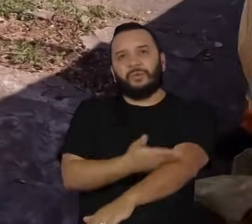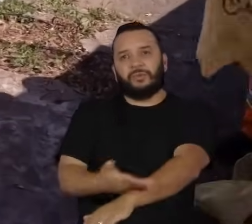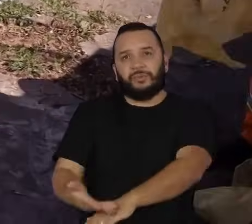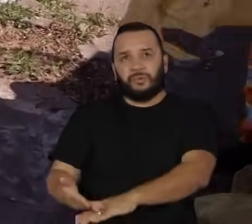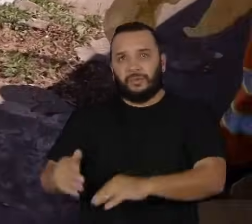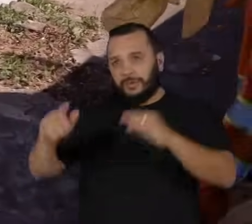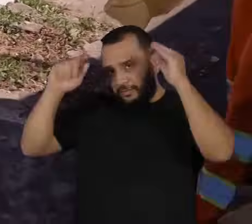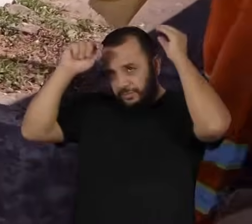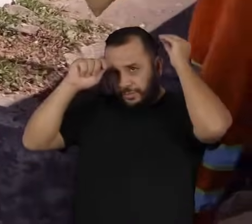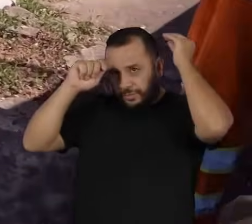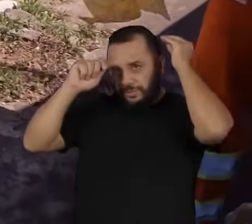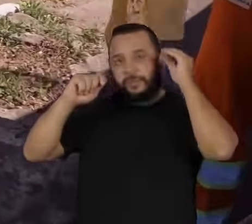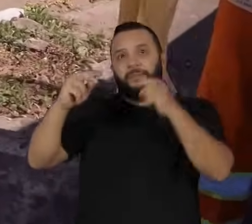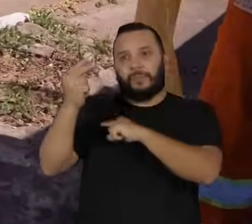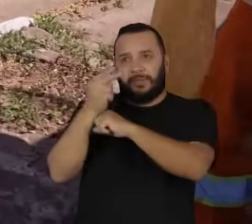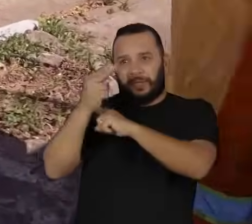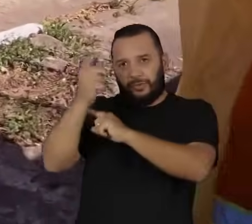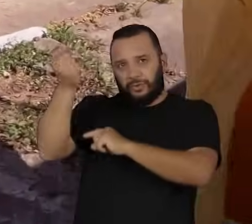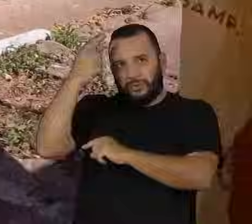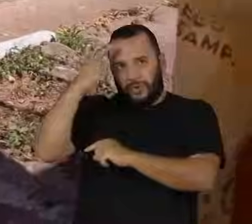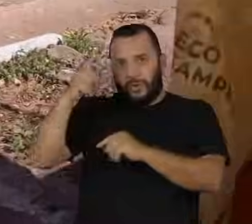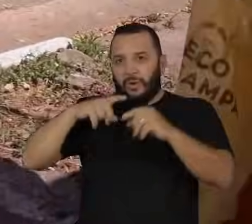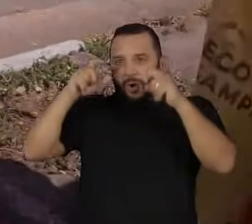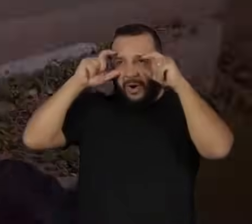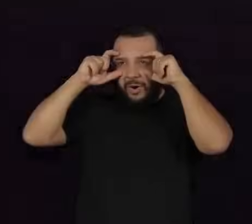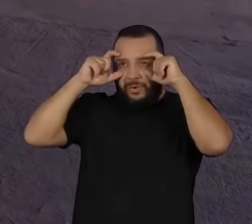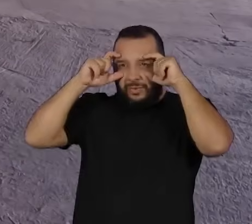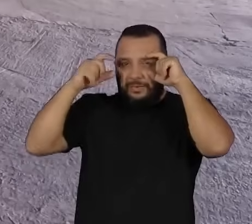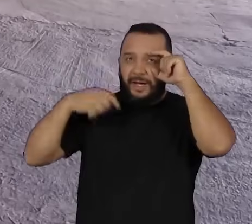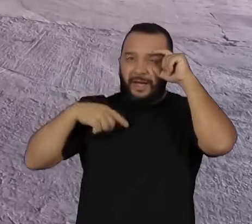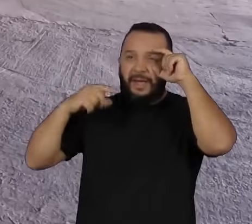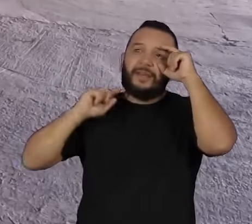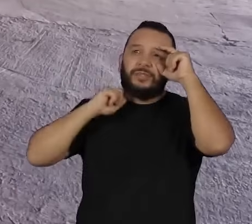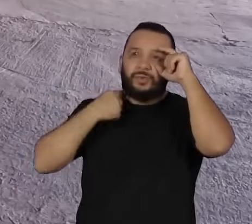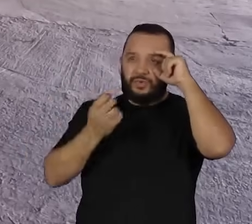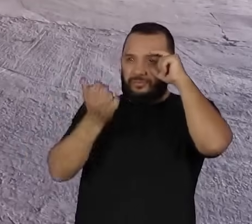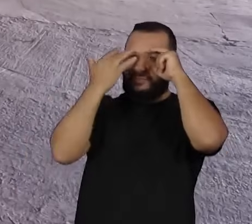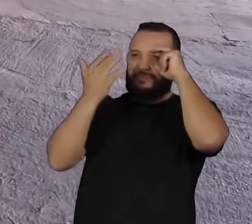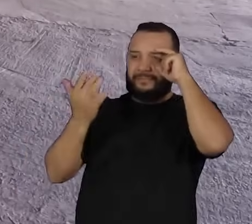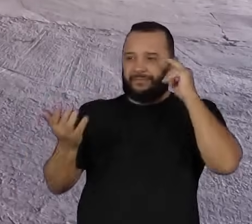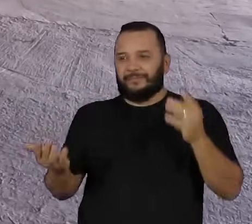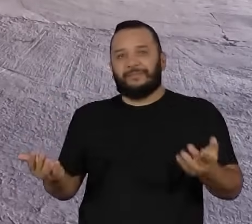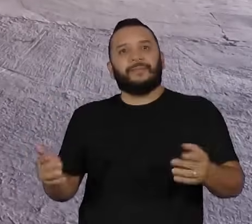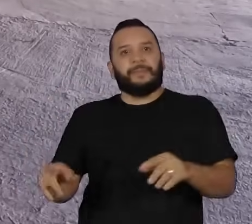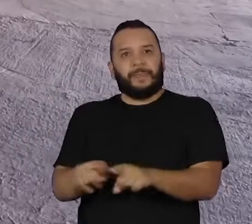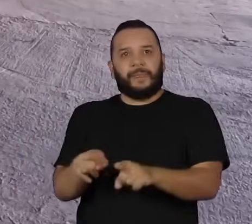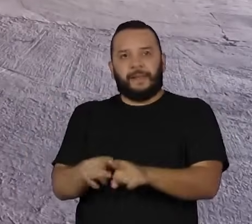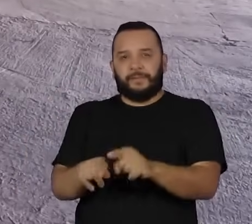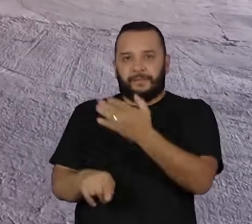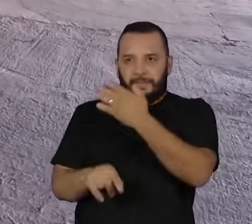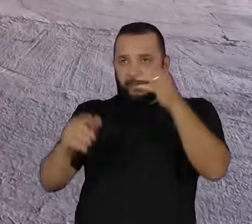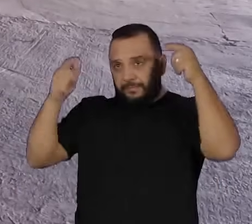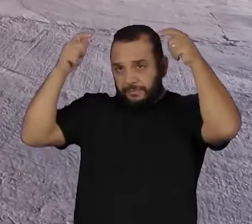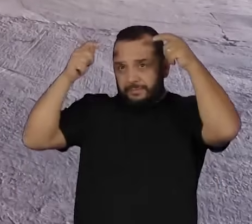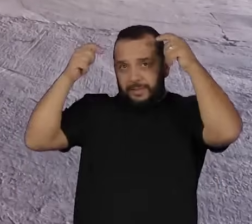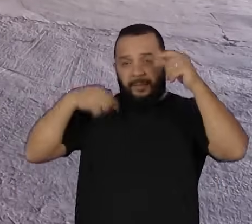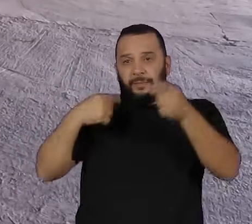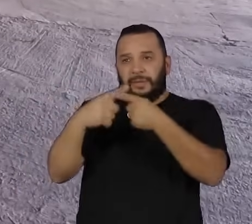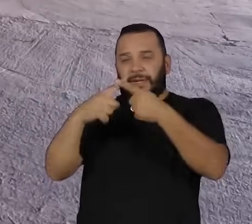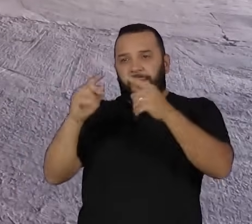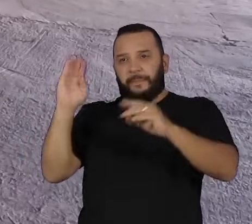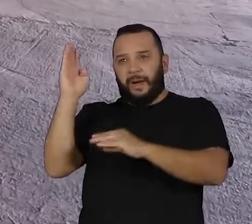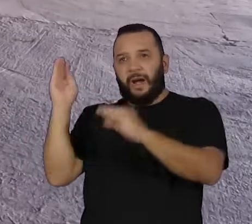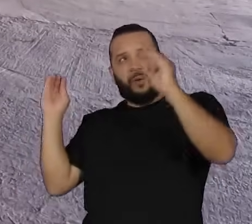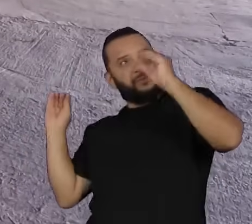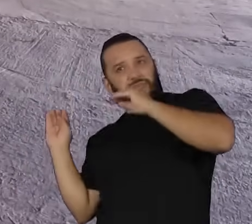boné protege do sol também, né? E o óculos para não cair cisco no olho. Esse capacete aqui a gente usa porque devido jogar uma tauba para cima